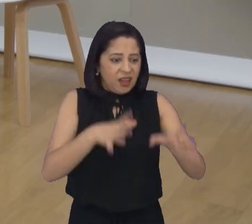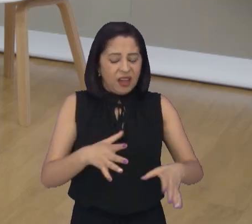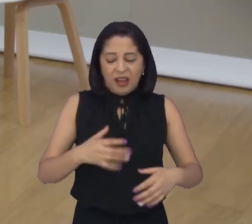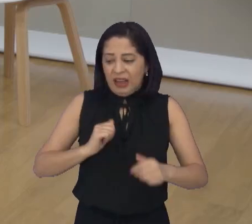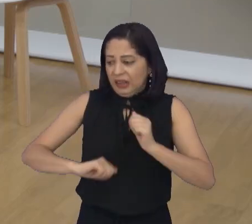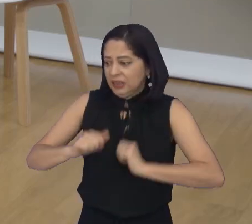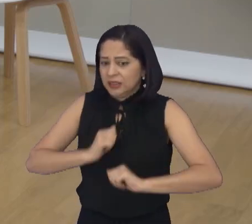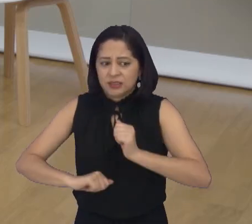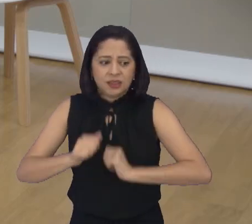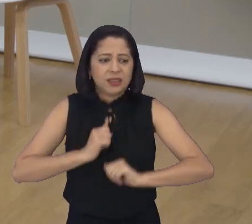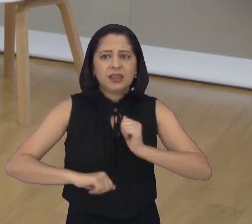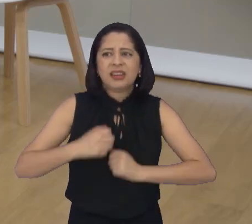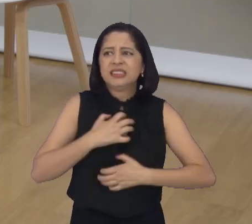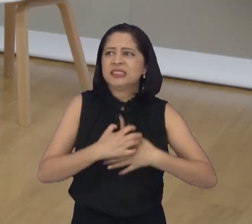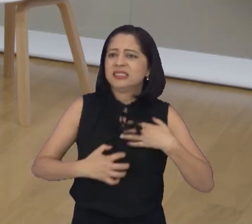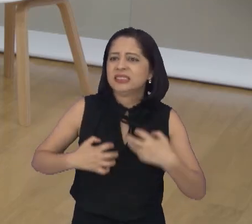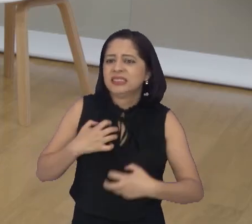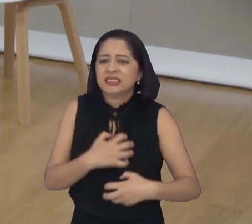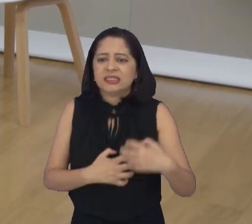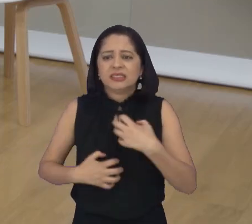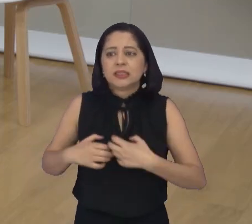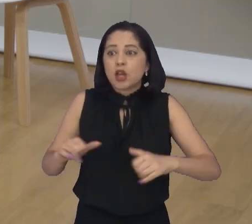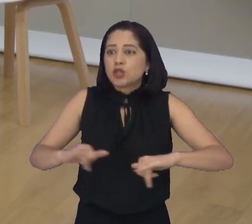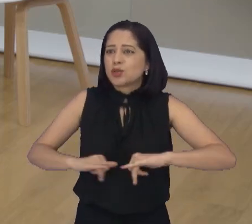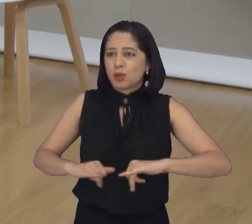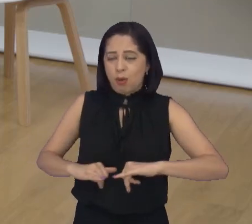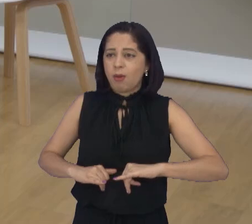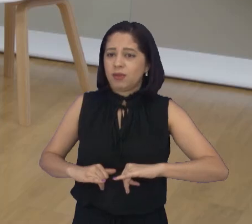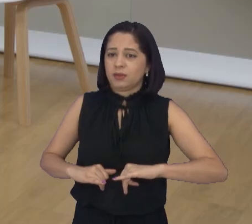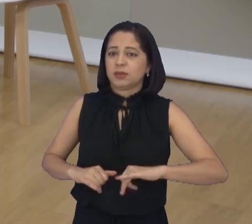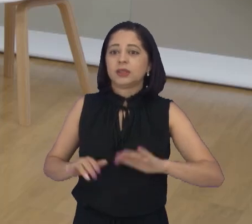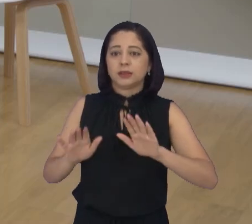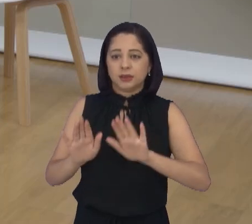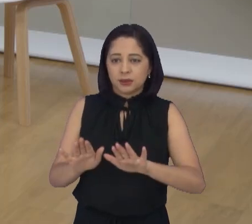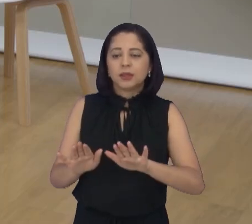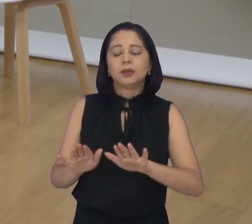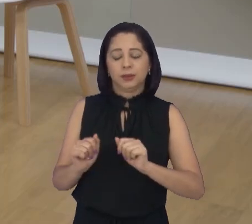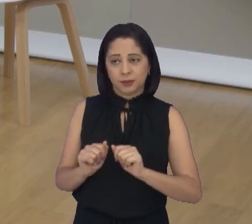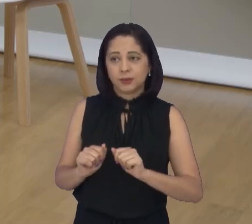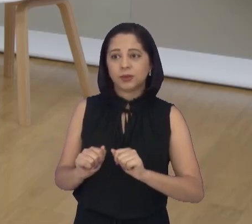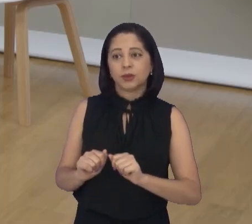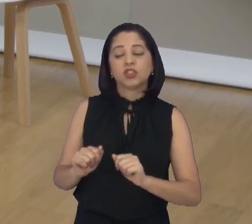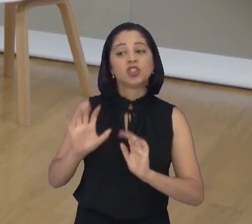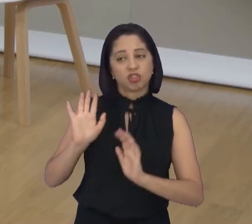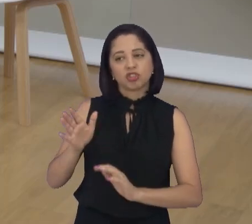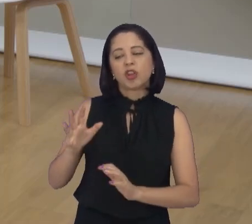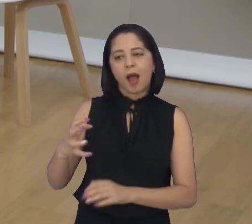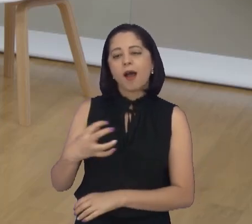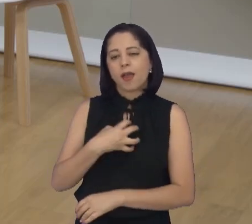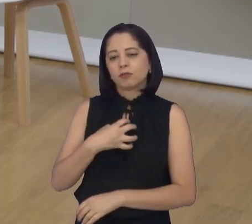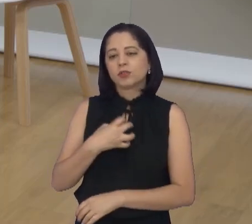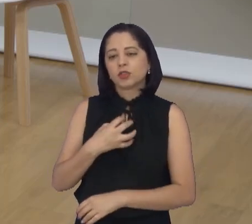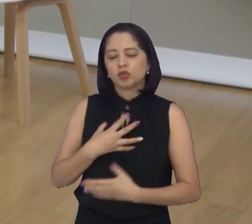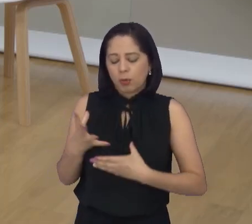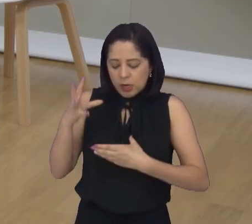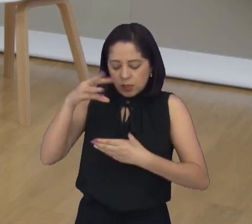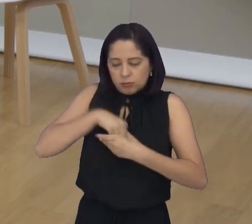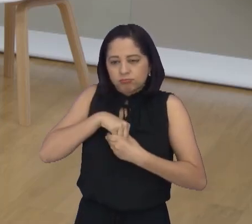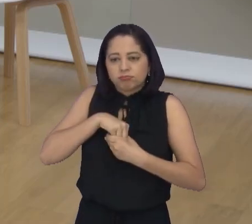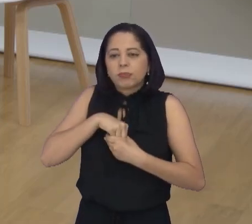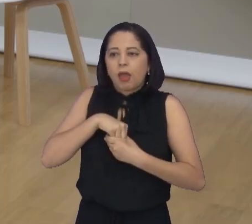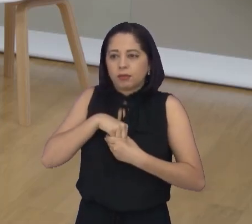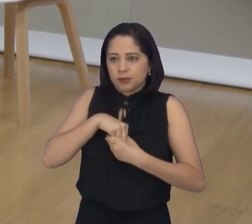uma ansiedade, uma angústia, um sofrimento muito grande. Então, isso é um sintoma mais interno, né, que é um sentimento que a